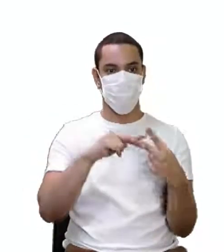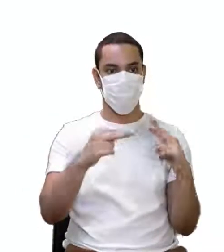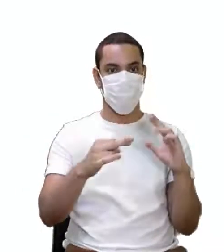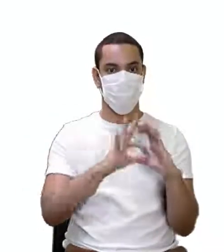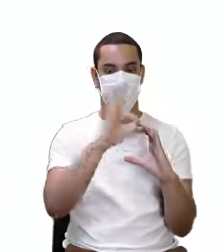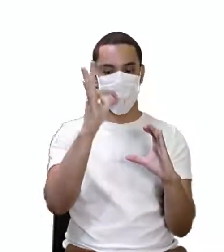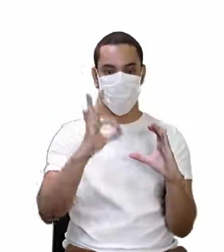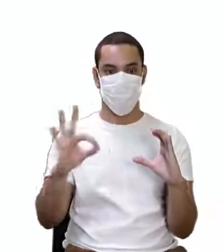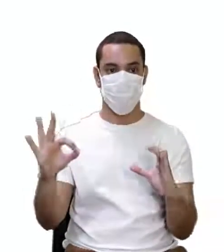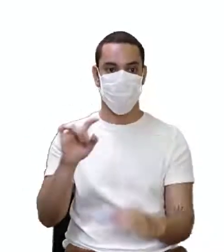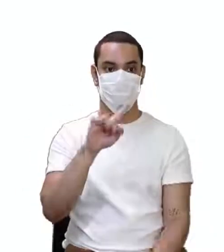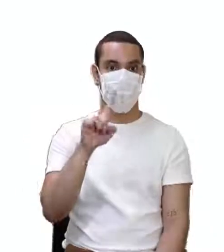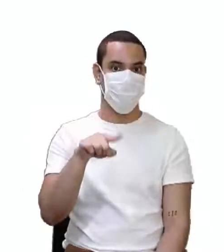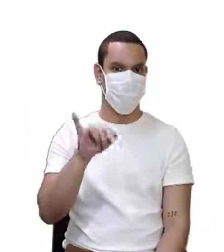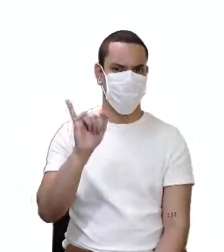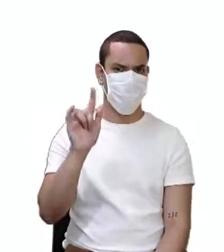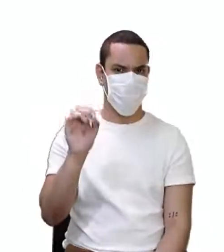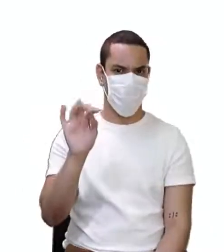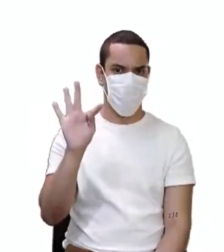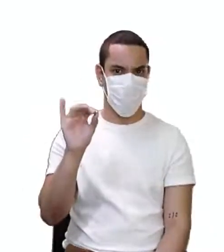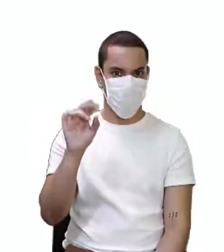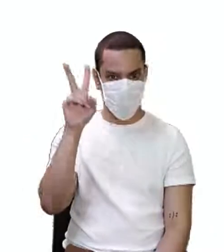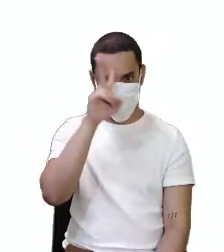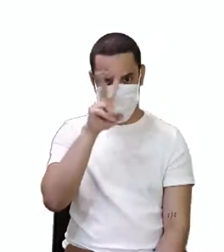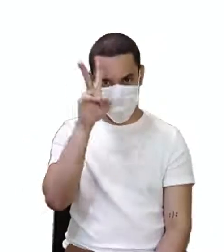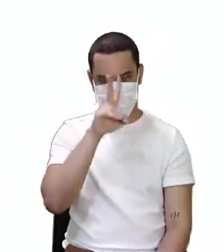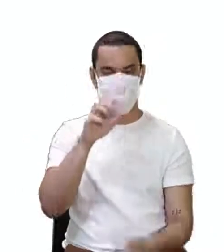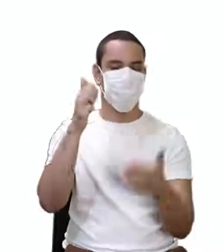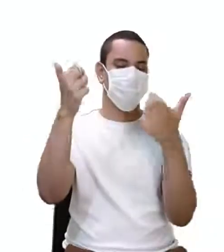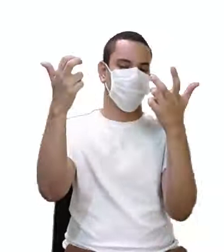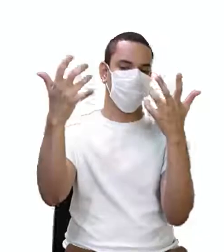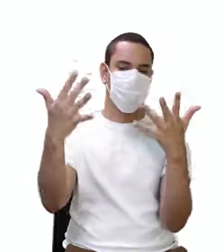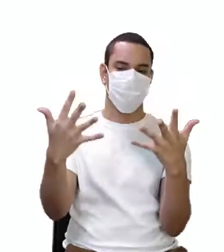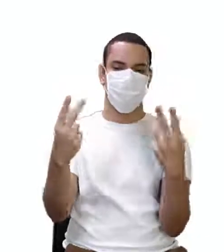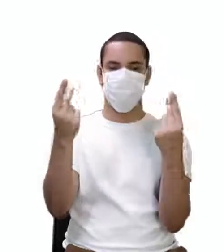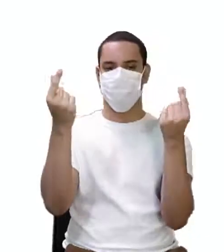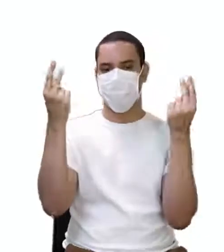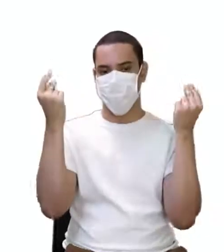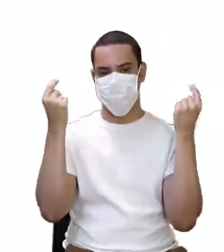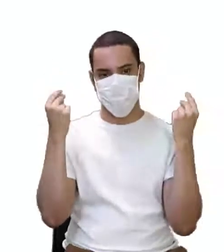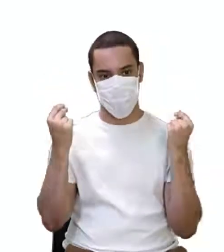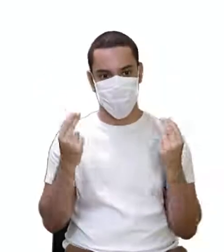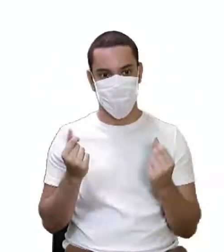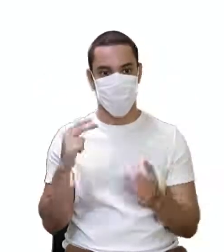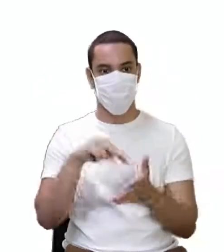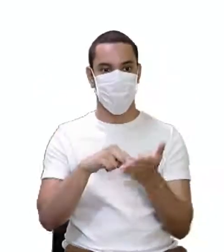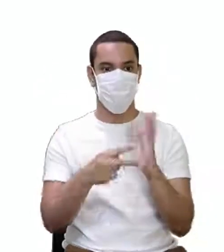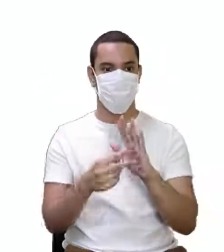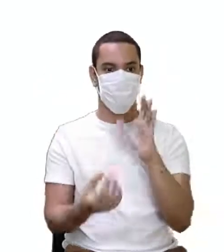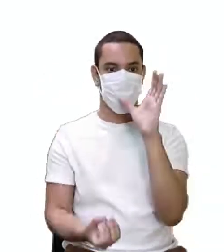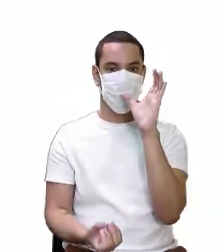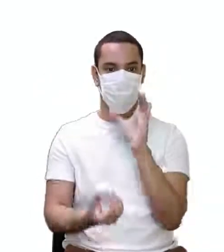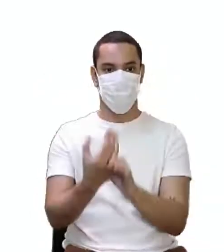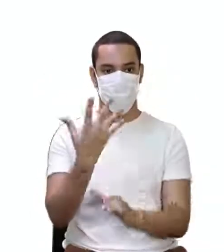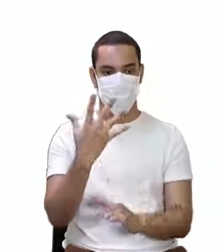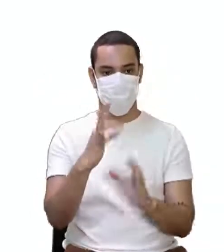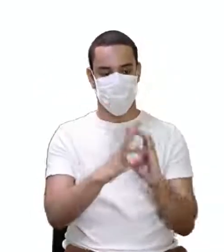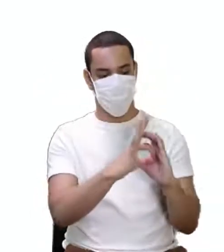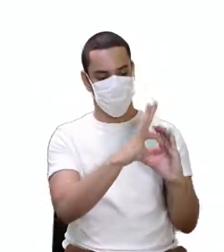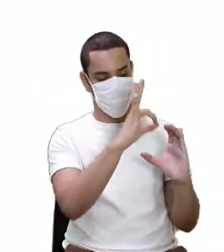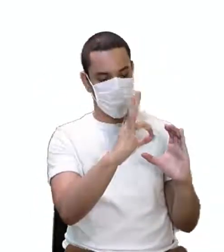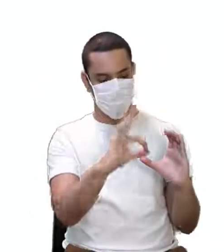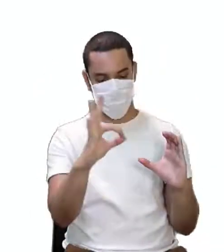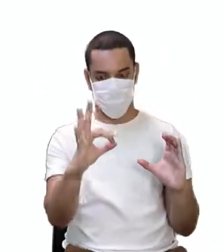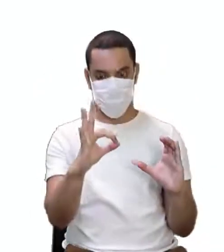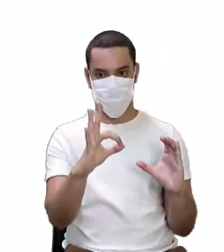né, galera? Sim, você tem que estar sabendo. O zigoto é aquela unidade formada a partir do encontro do gameta